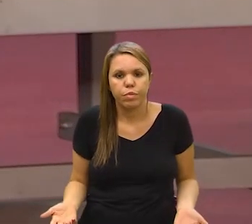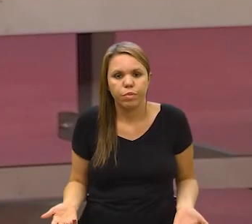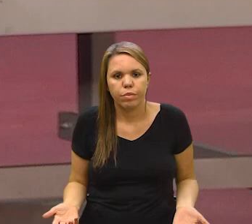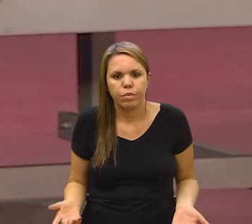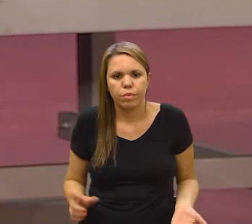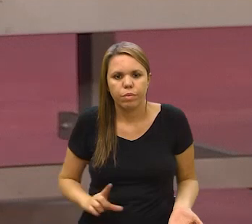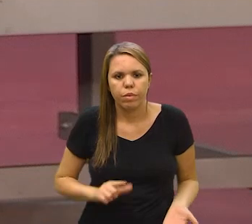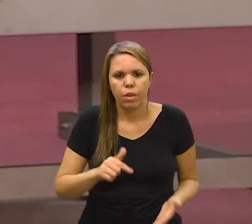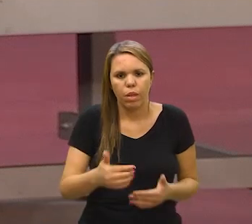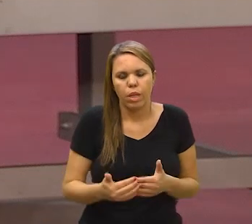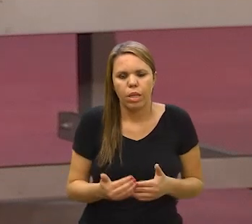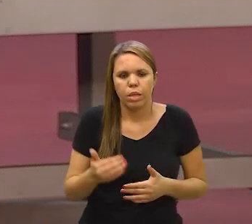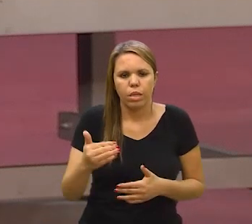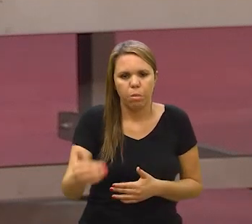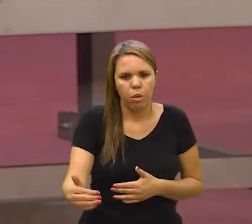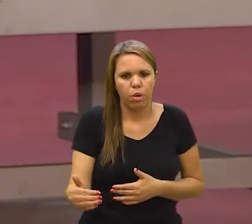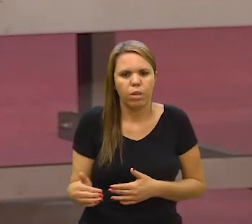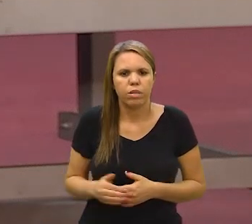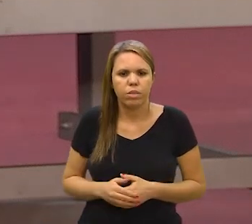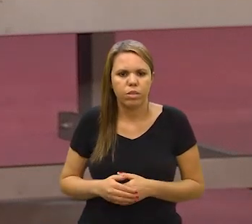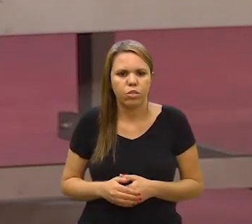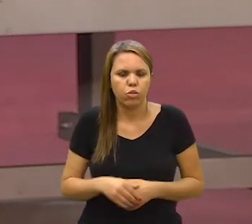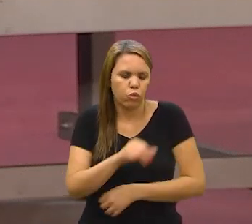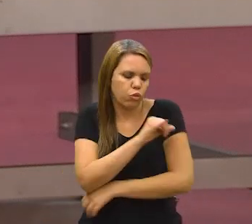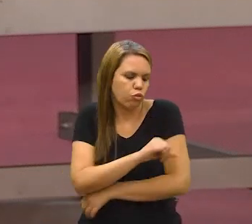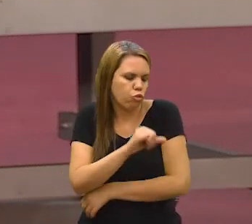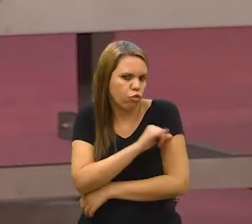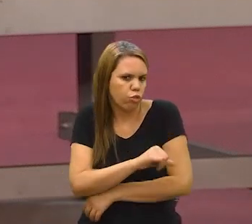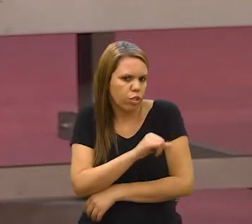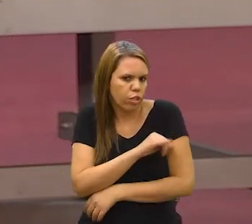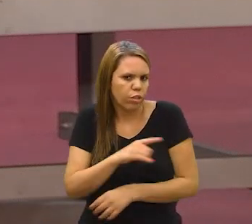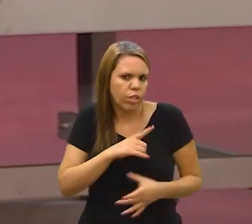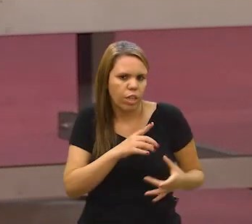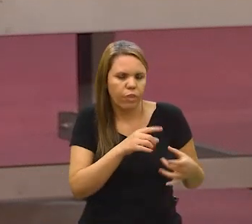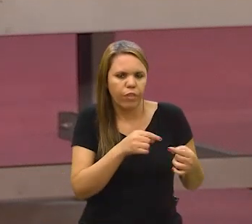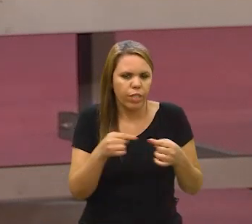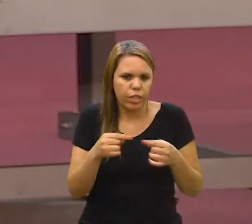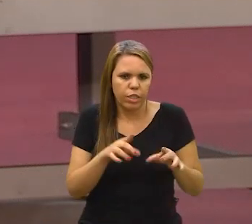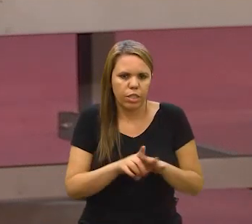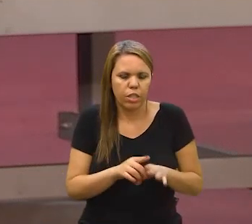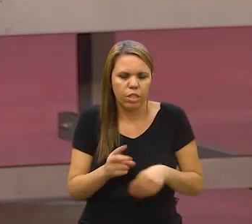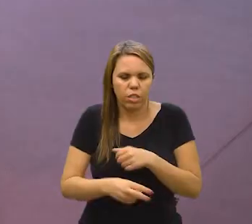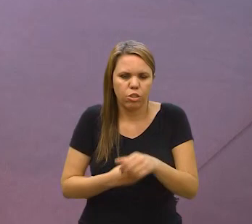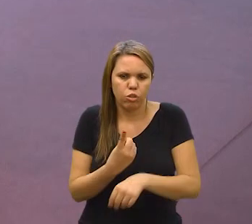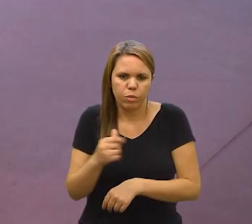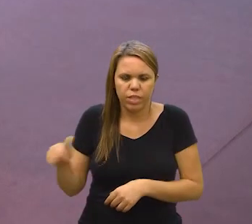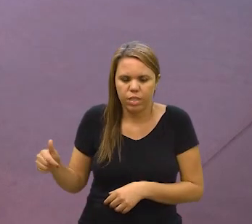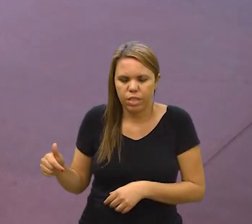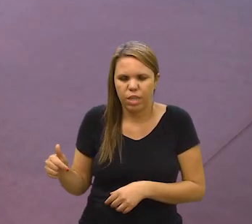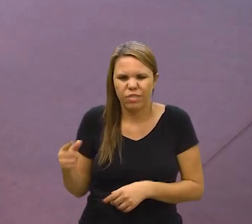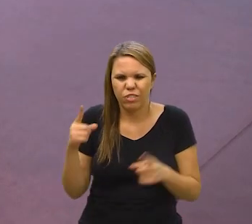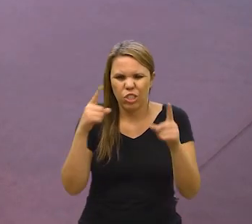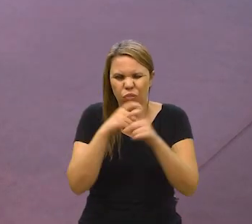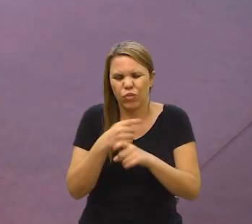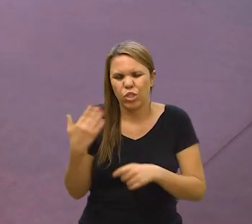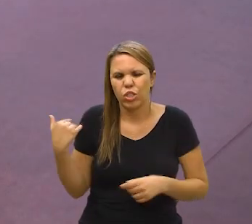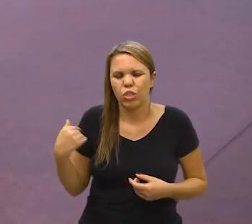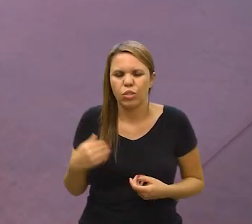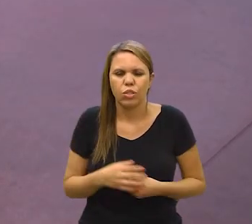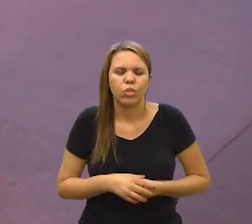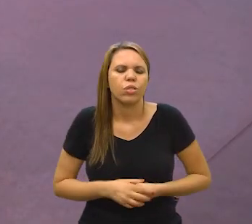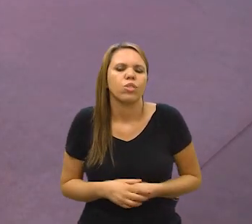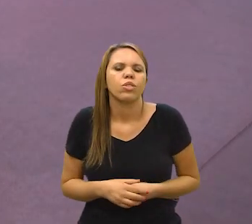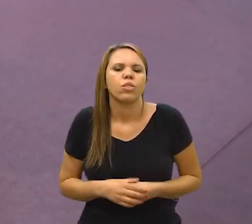Tanto depois da Paralimpíada do Rio, né? E esse começo de 2017 foi bastante complicado, porque foi quando